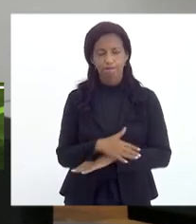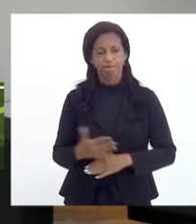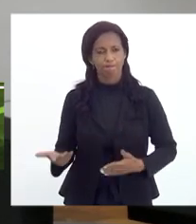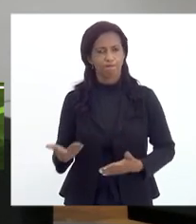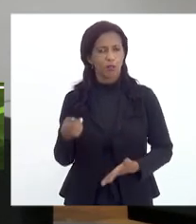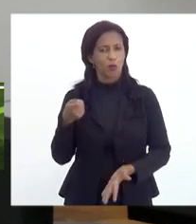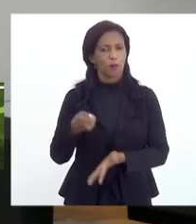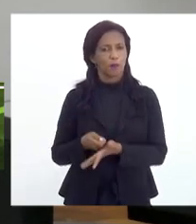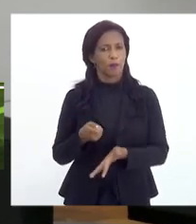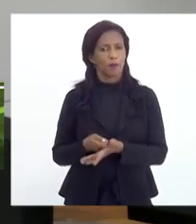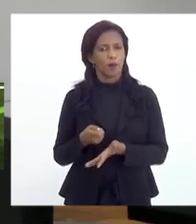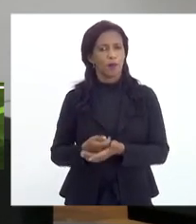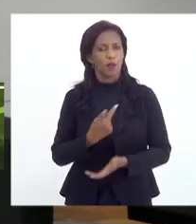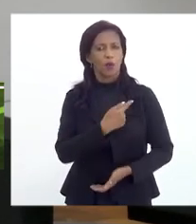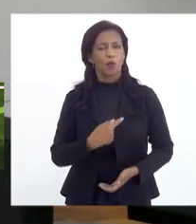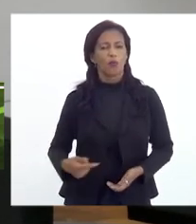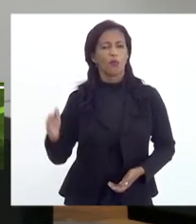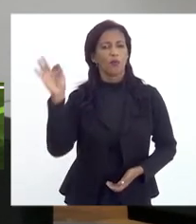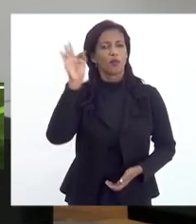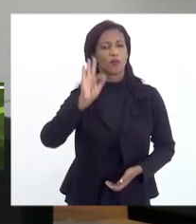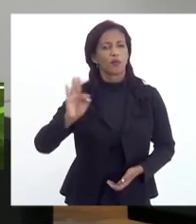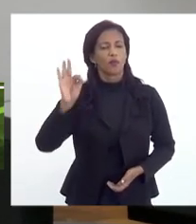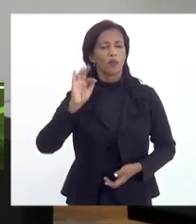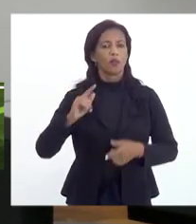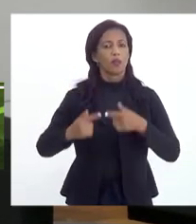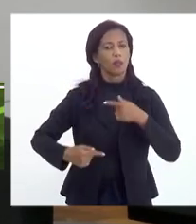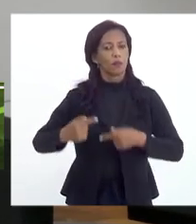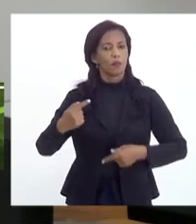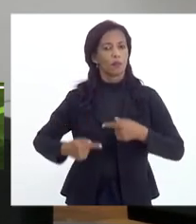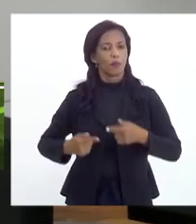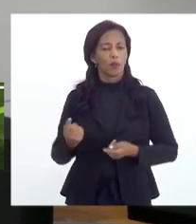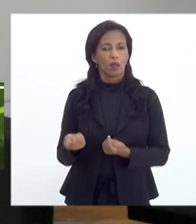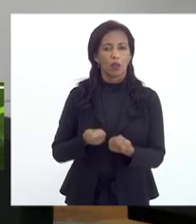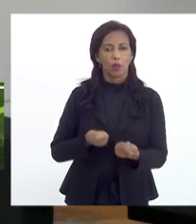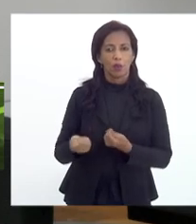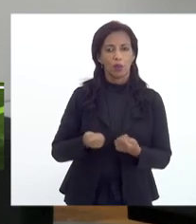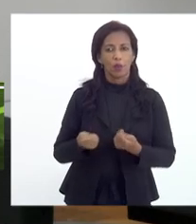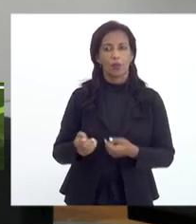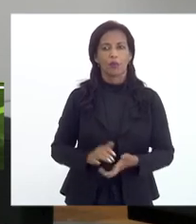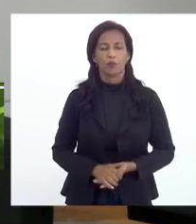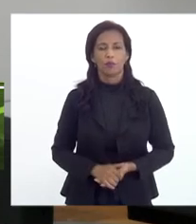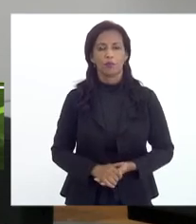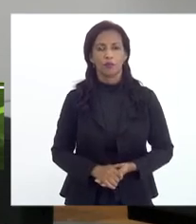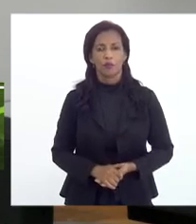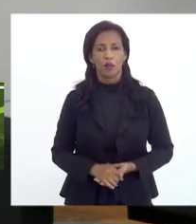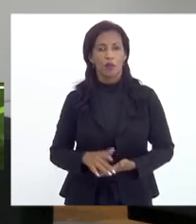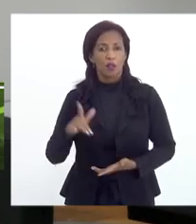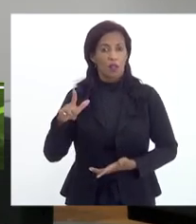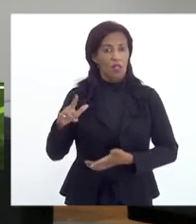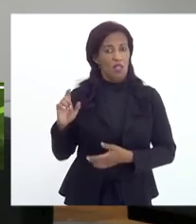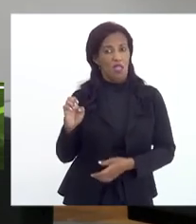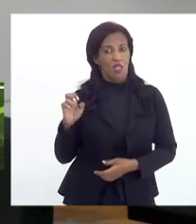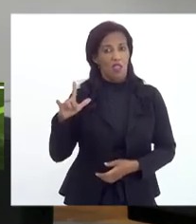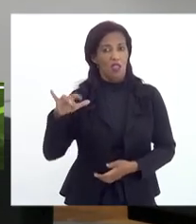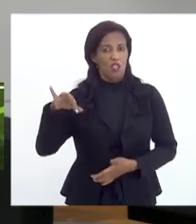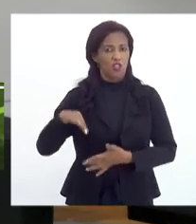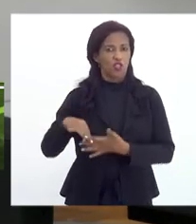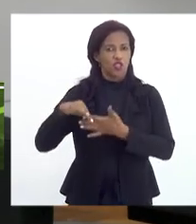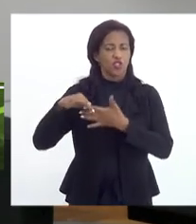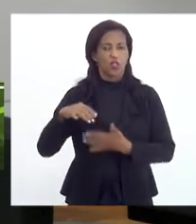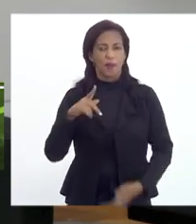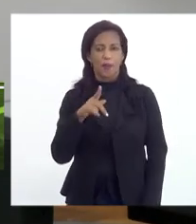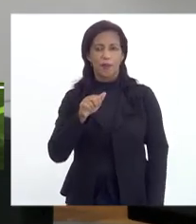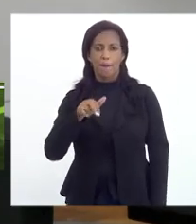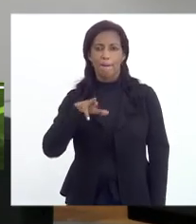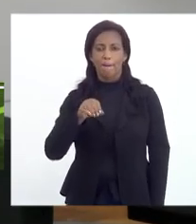intransigente Ao governo federal E a política Econômica Elitista Do Paulo Guedes